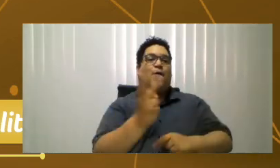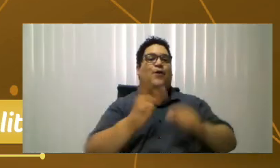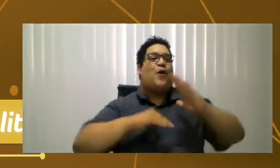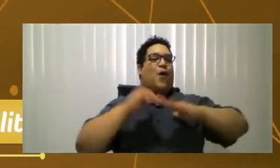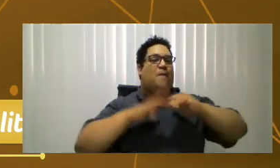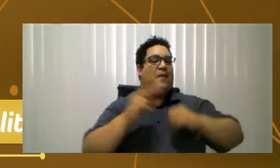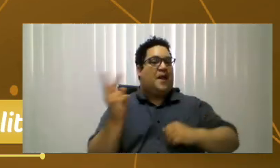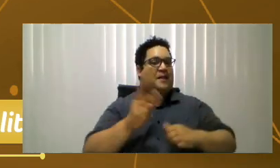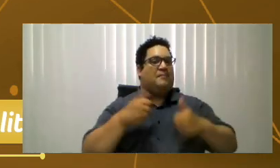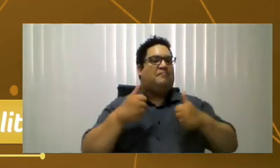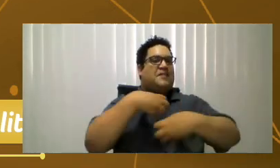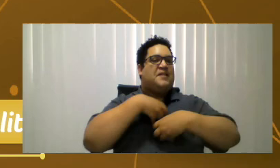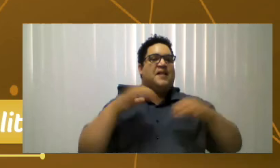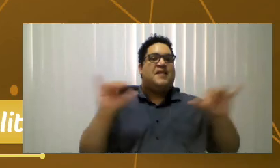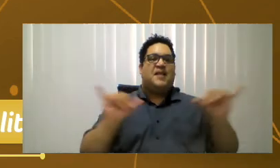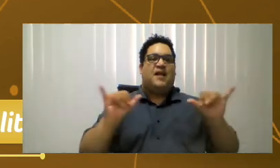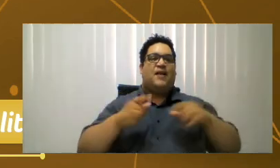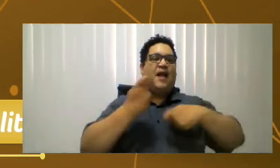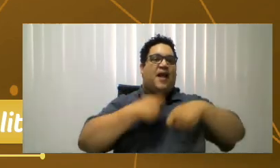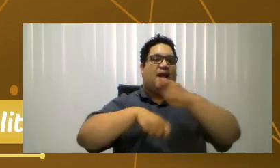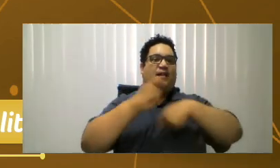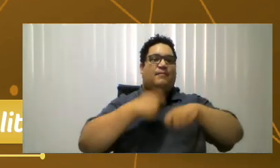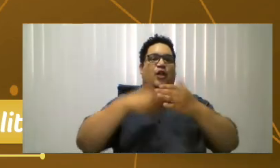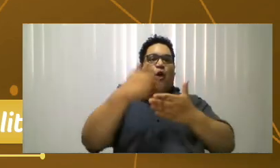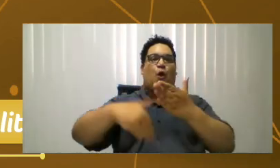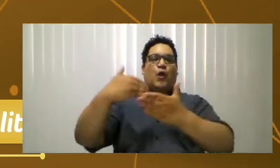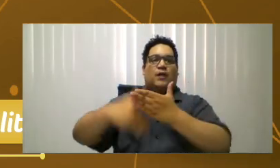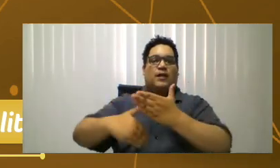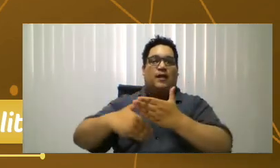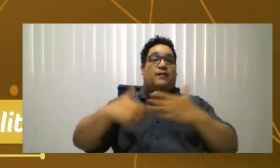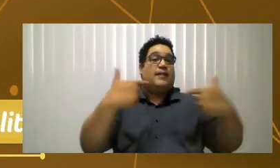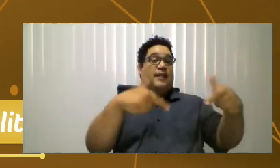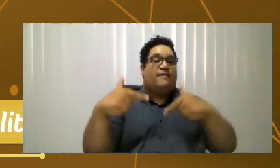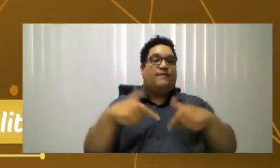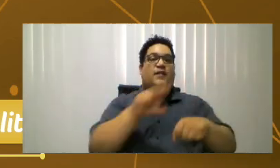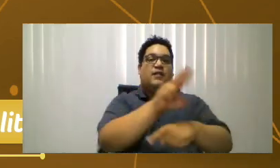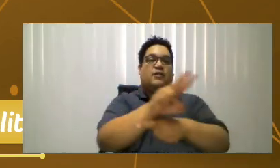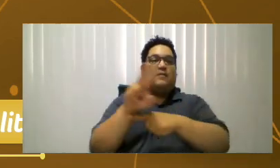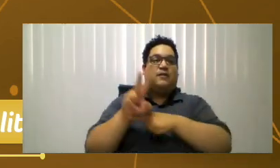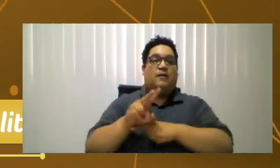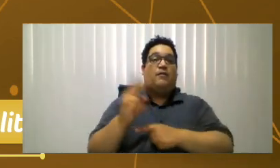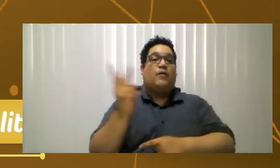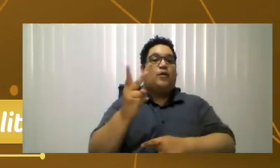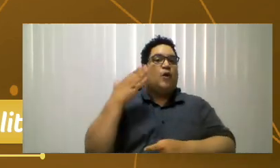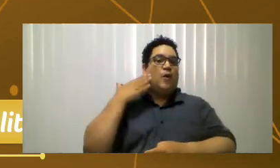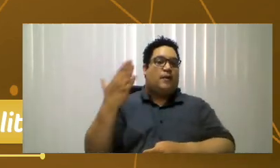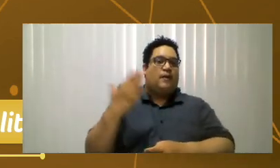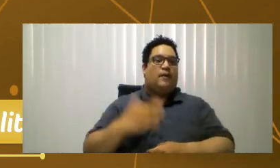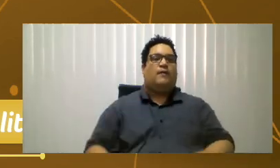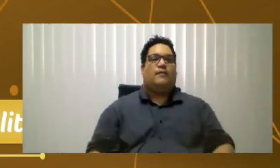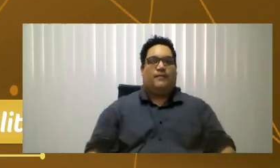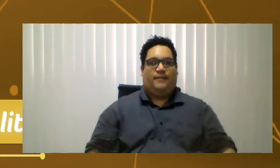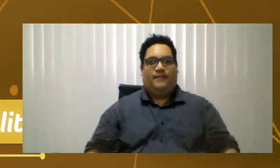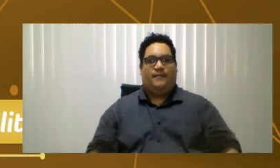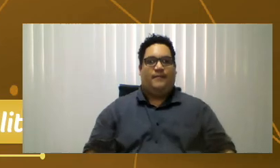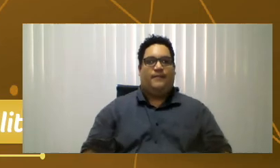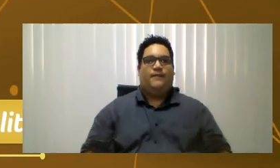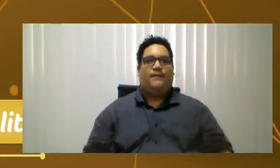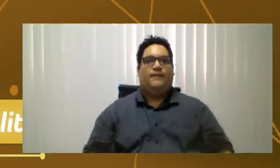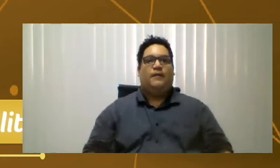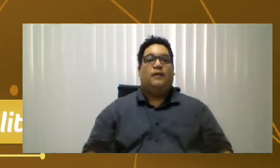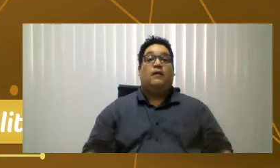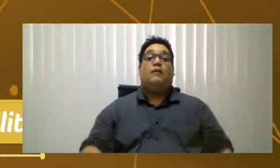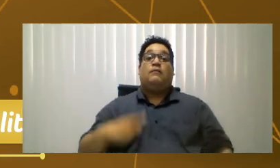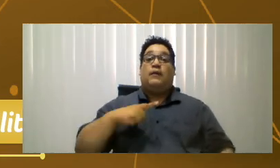assegura tranquilidade na administração dos contratos de serviço de inspeção. Obrigado, Rodolfo. Tem uma questão aqui super importante,